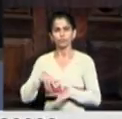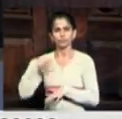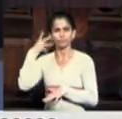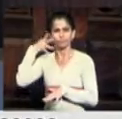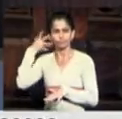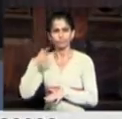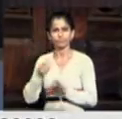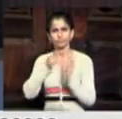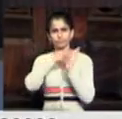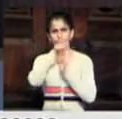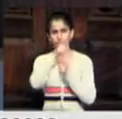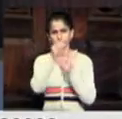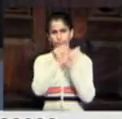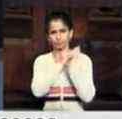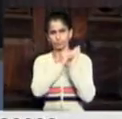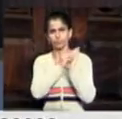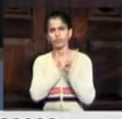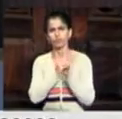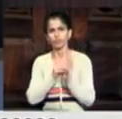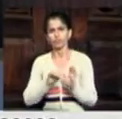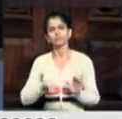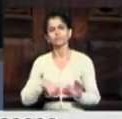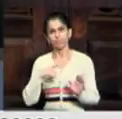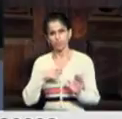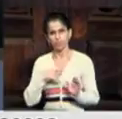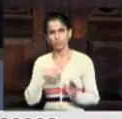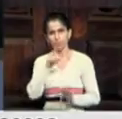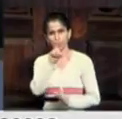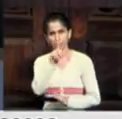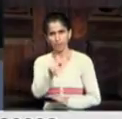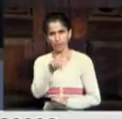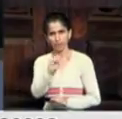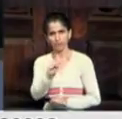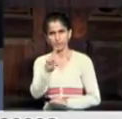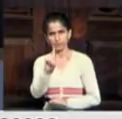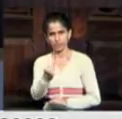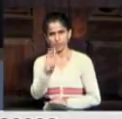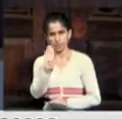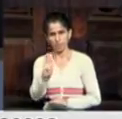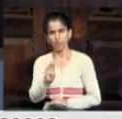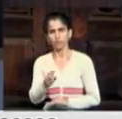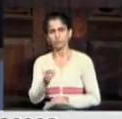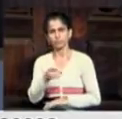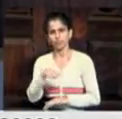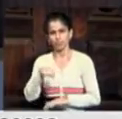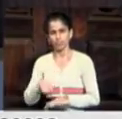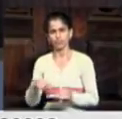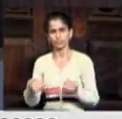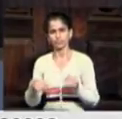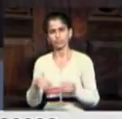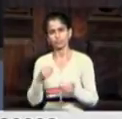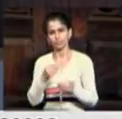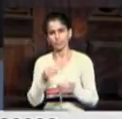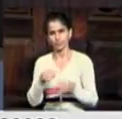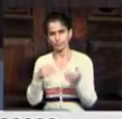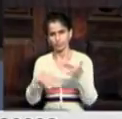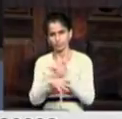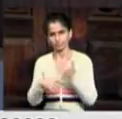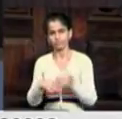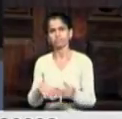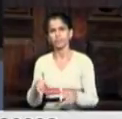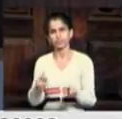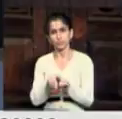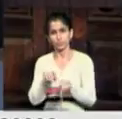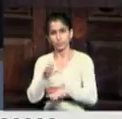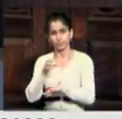deixar de registrar o grande desempenho do meu partido, do PSDB, nas eleições municipais em todo o Brasil, com a conquista de 7